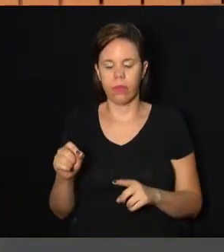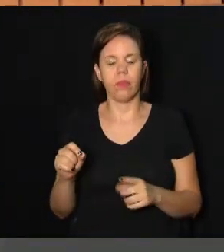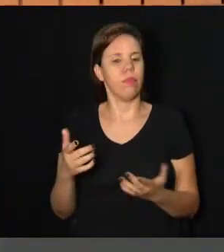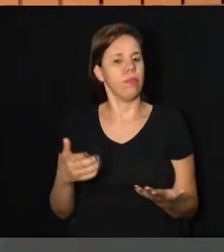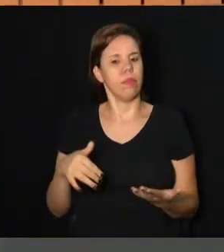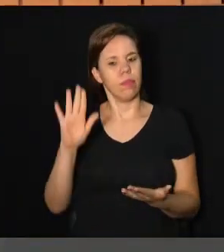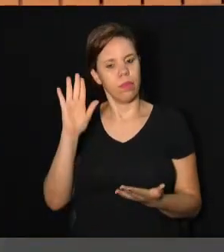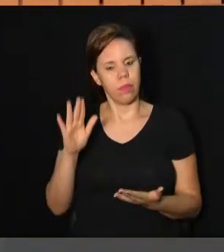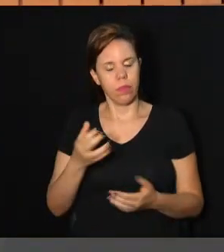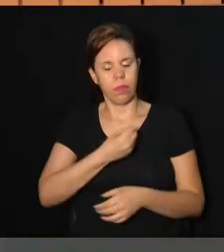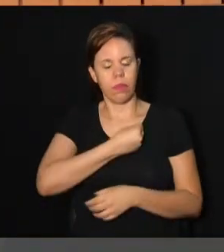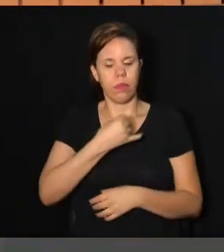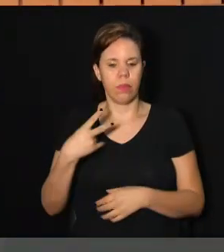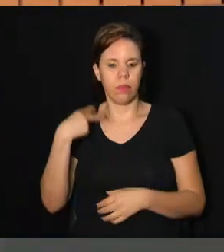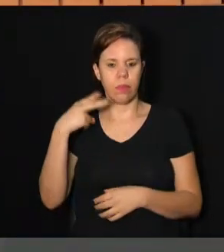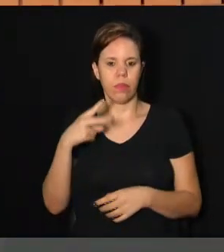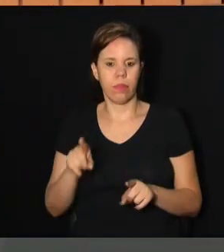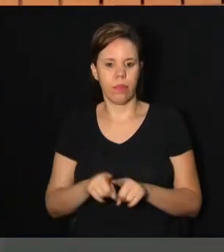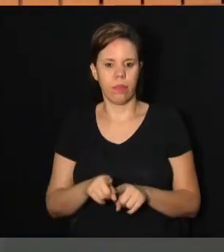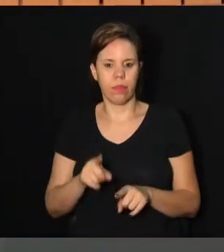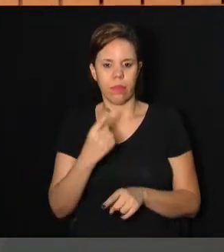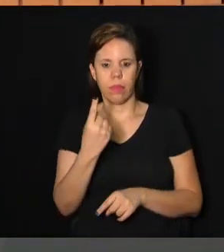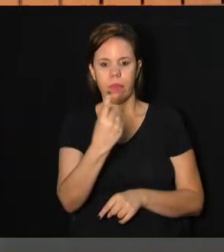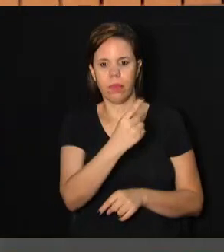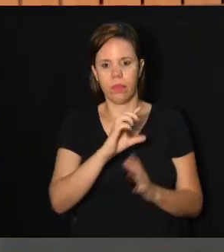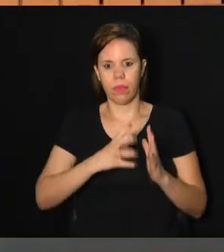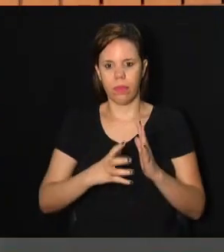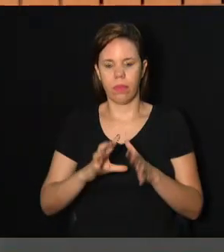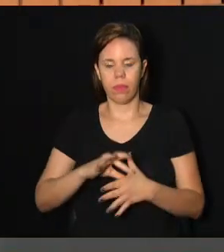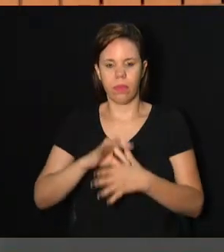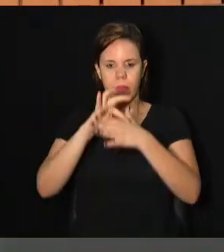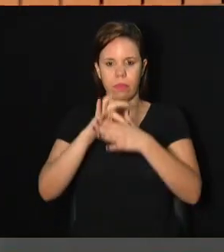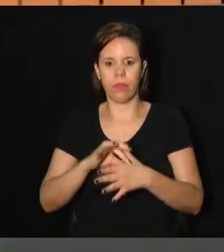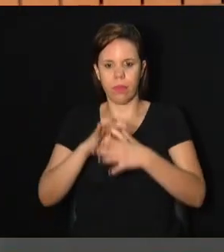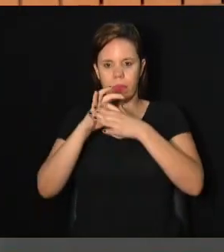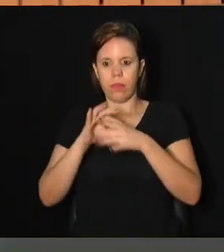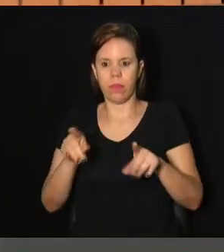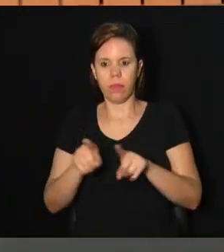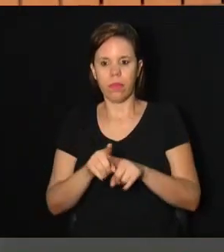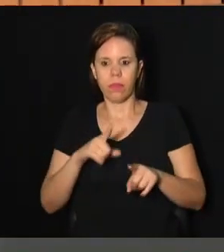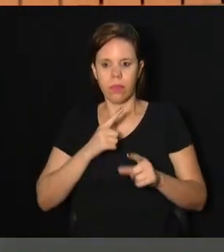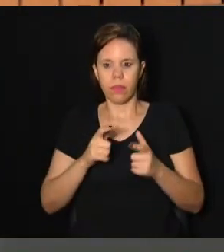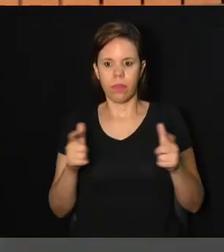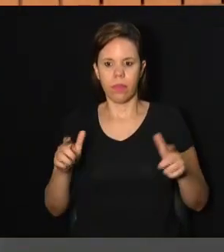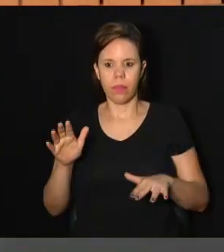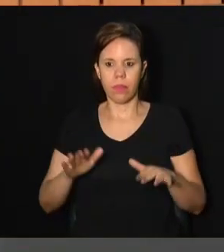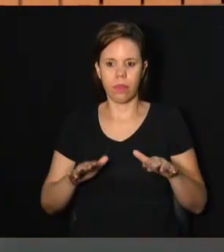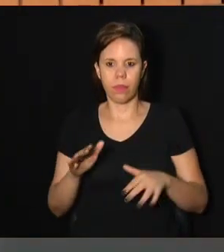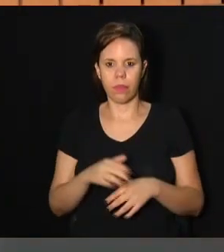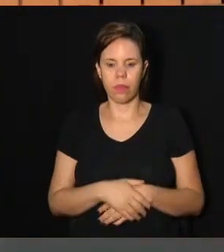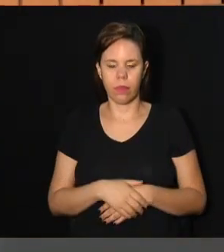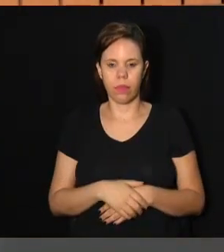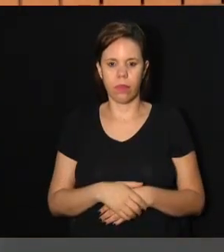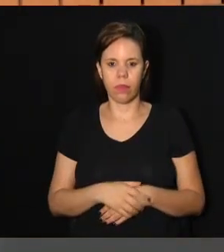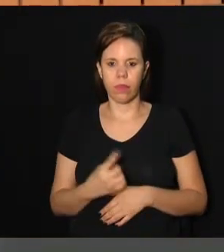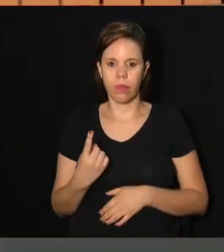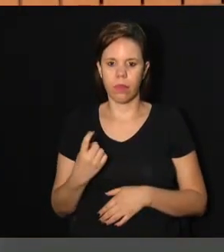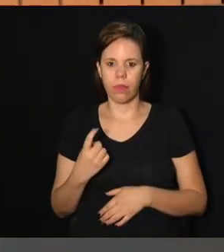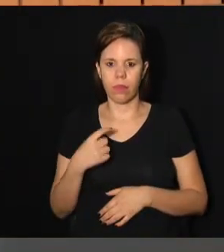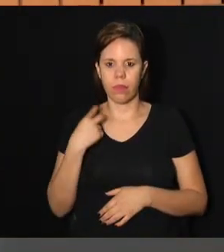vereadores. Cada um deles, partidos, tem um líder da bancada, que, na maioria das vezes, é o único